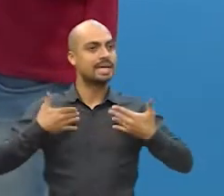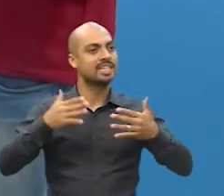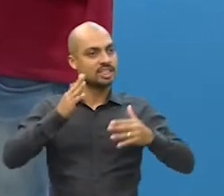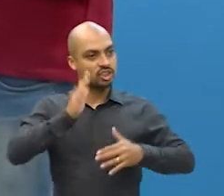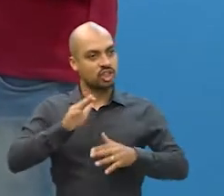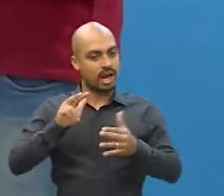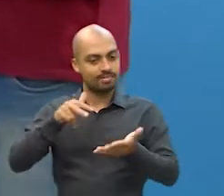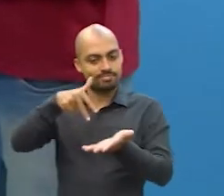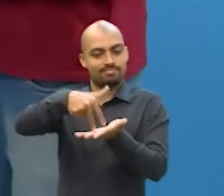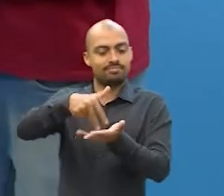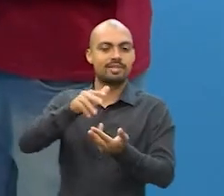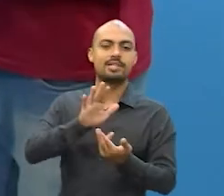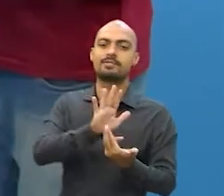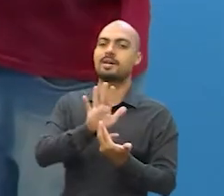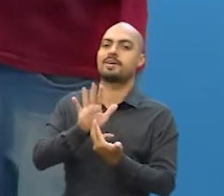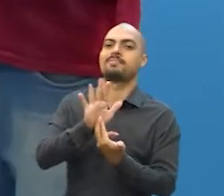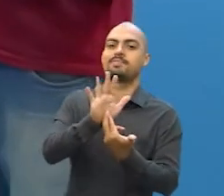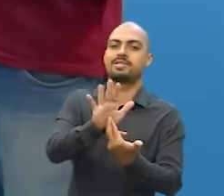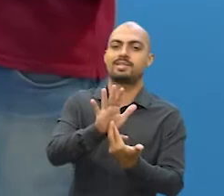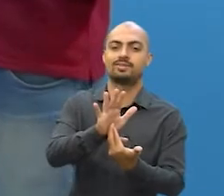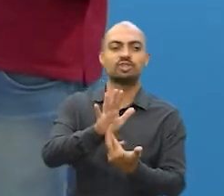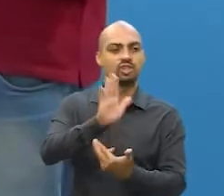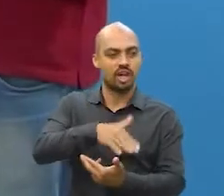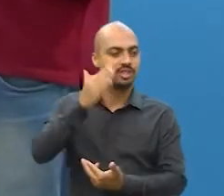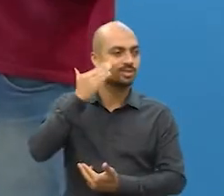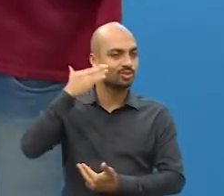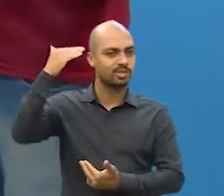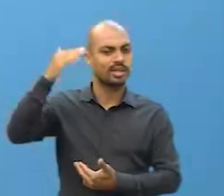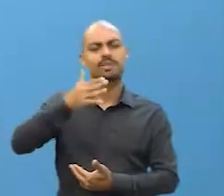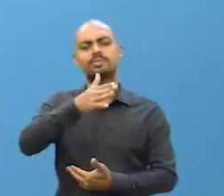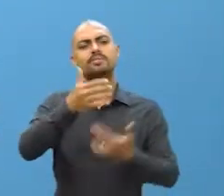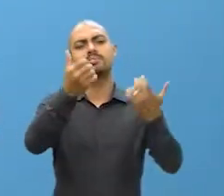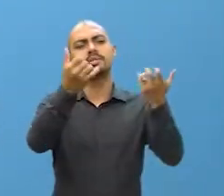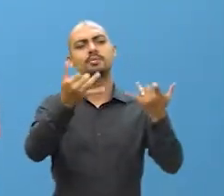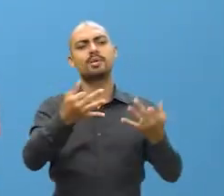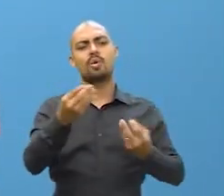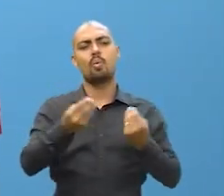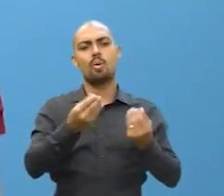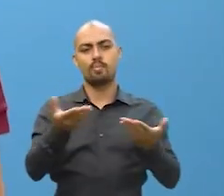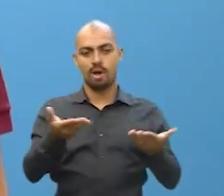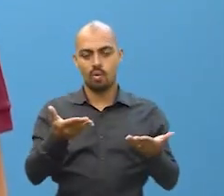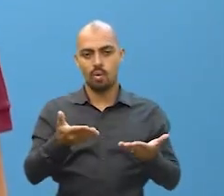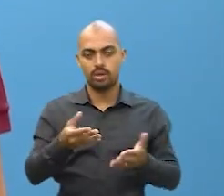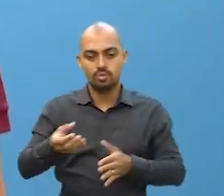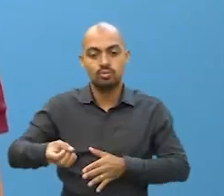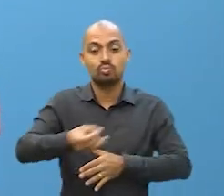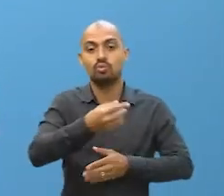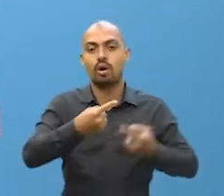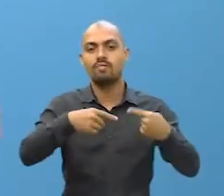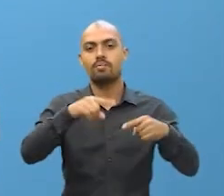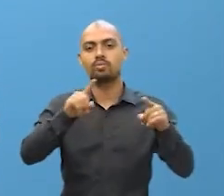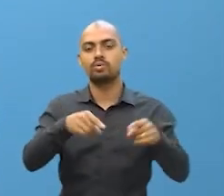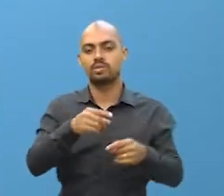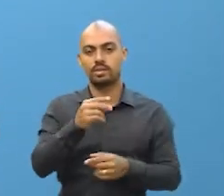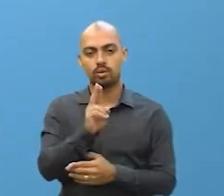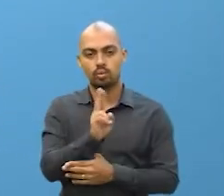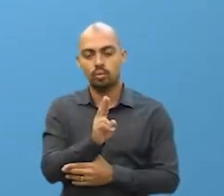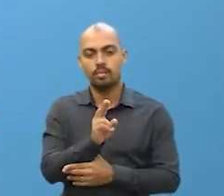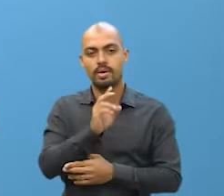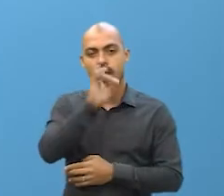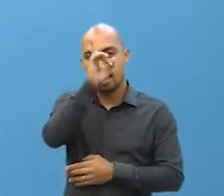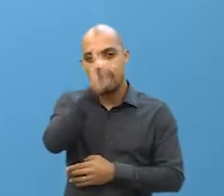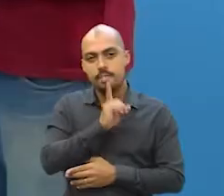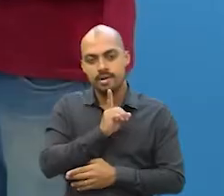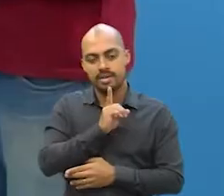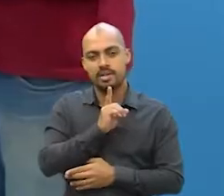de já estar ali representando já é um sucesso, né? Eu gostaria que você falasse um pouco a respeito desse álbum, então. O álbum Amarelo do Emicida,